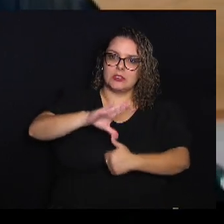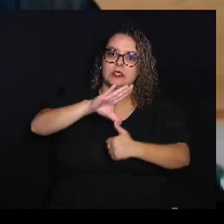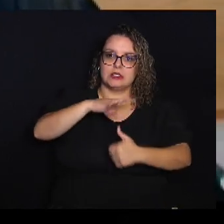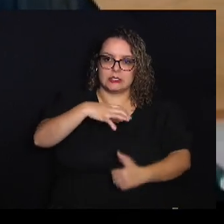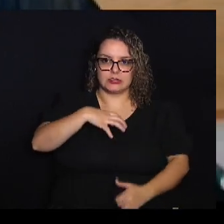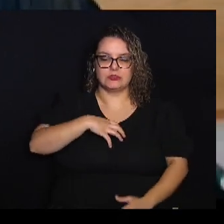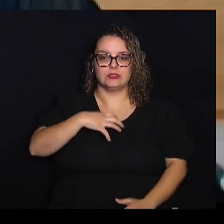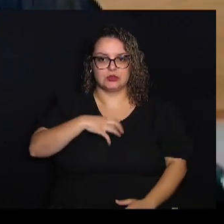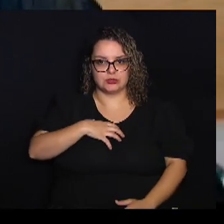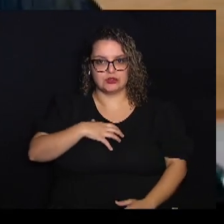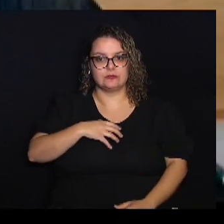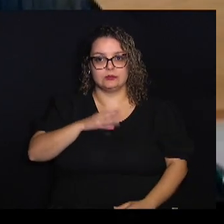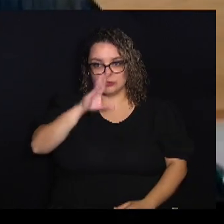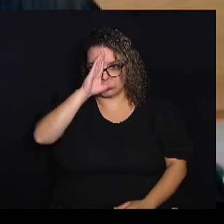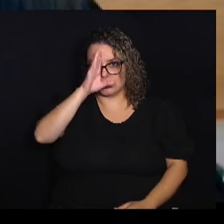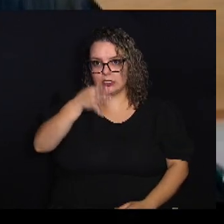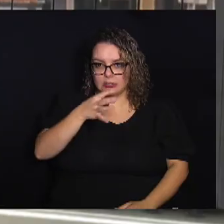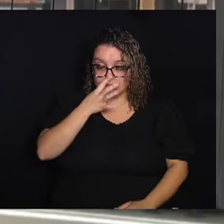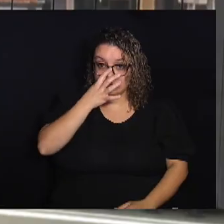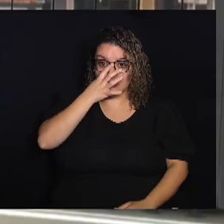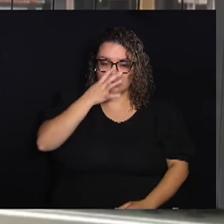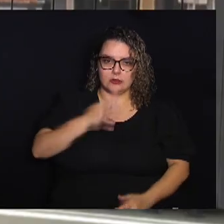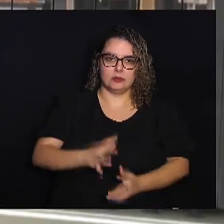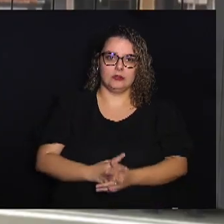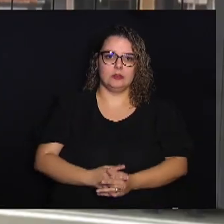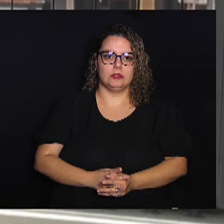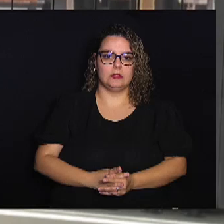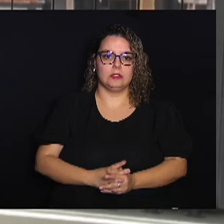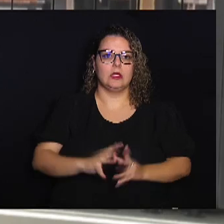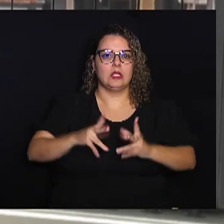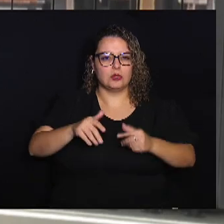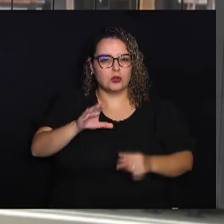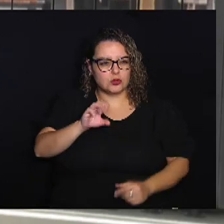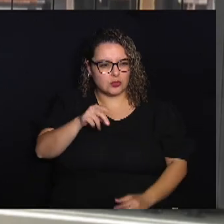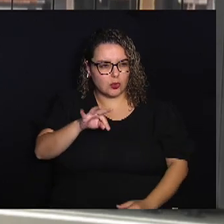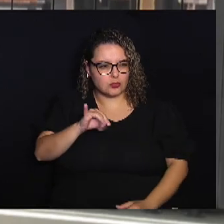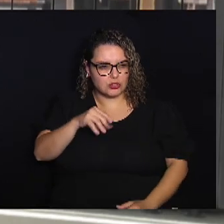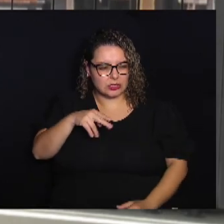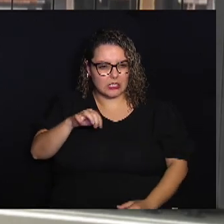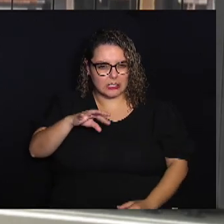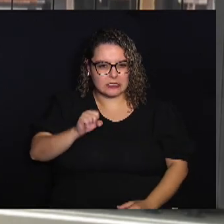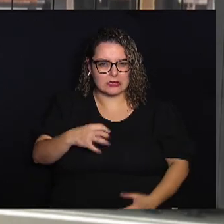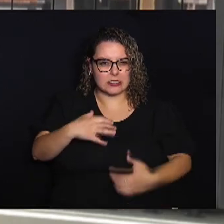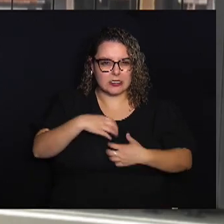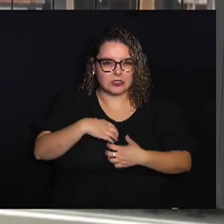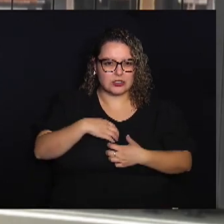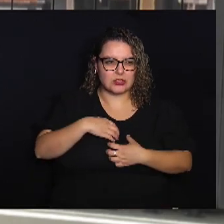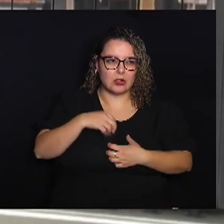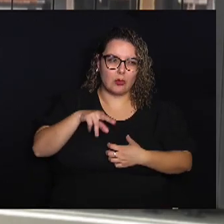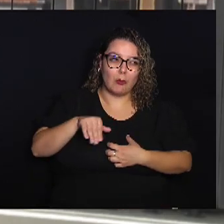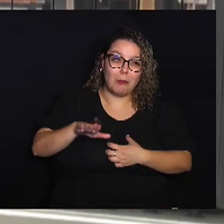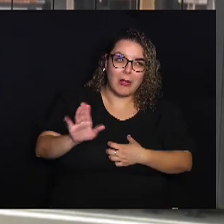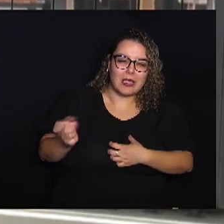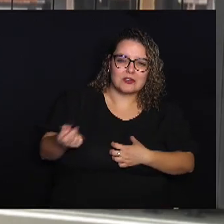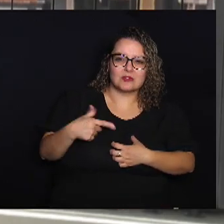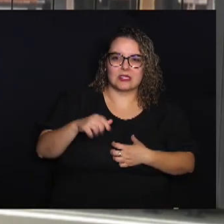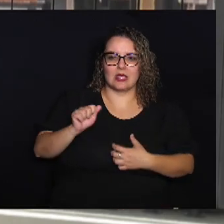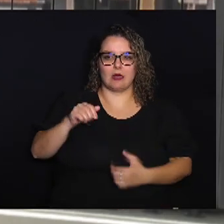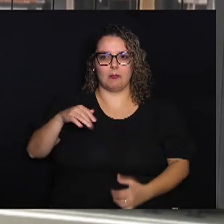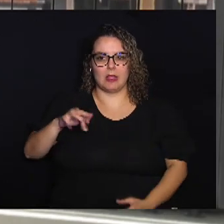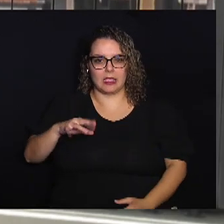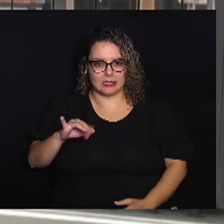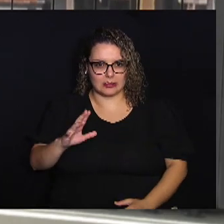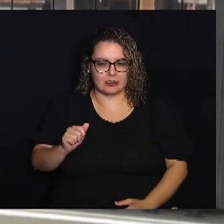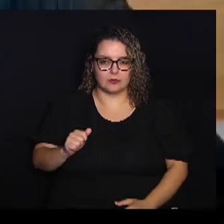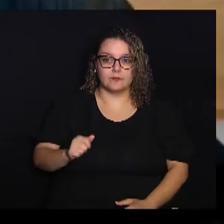de uma forma muito direta. E todos os continentes sentem ou mais aqui na América? Sentem sim.